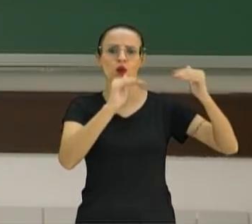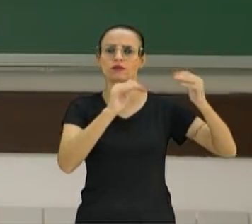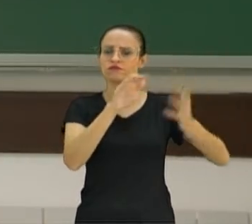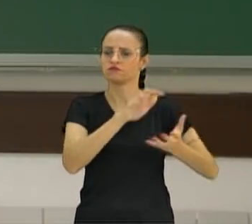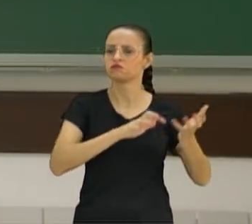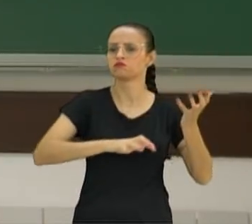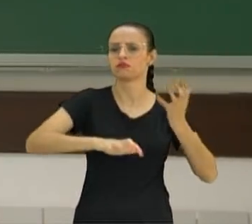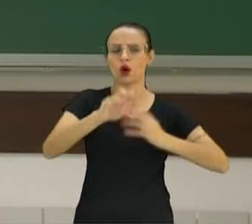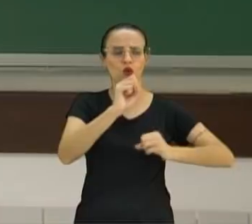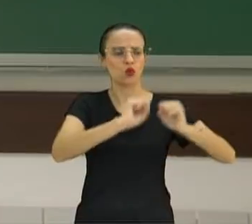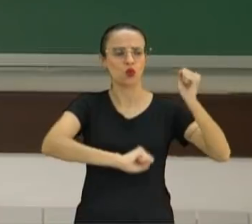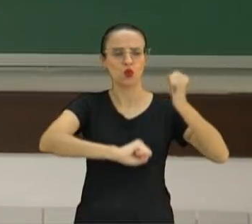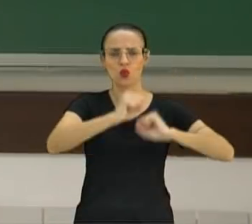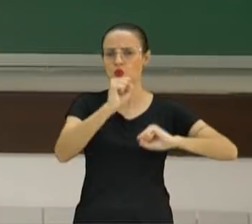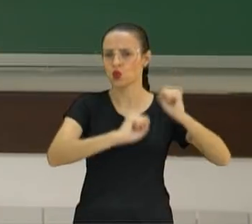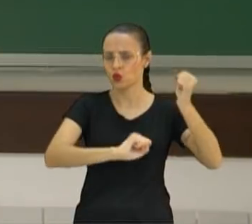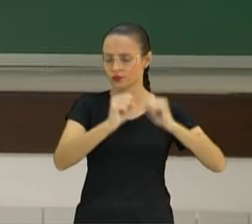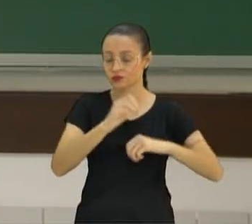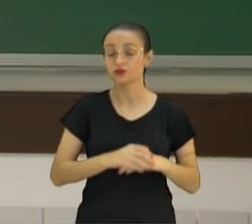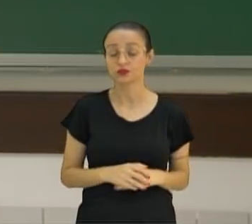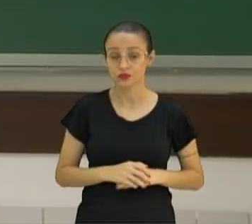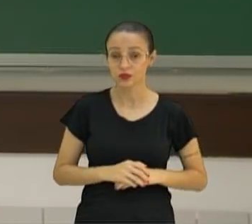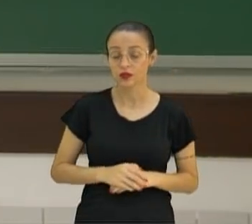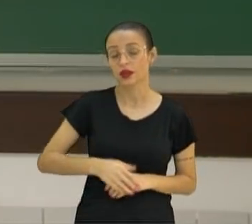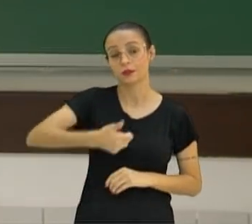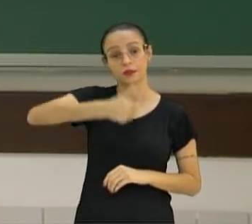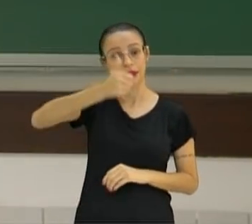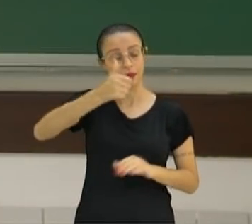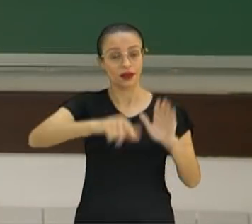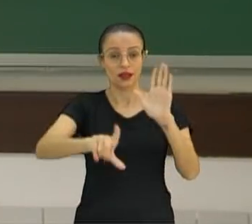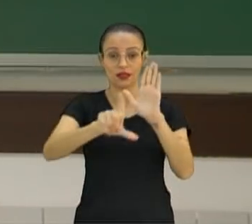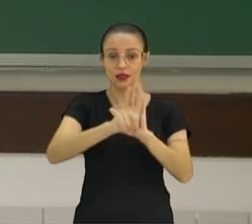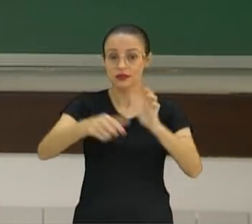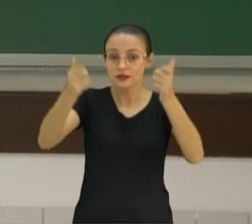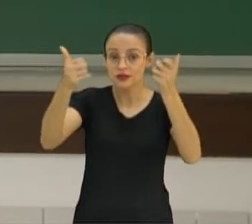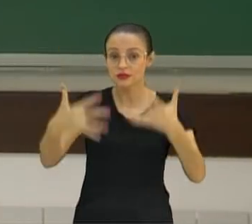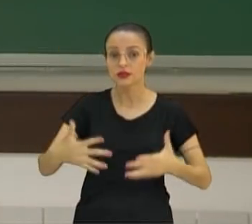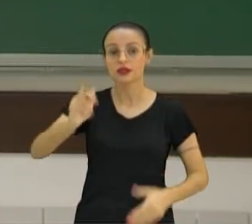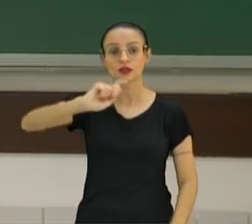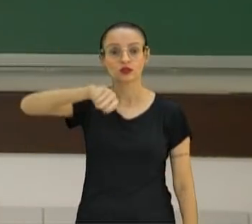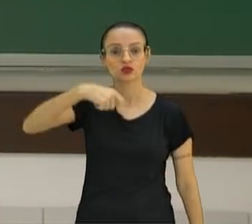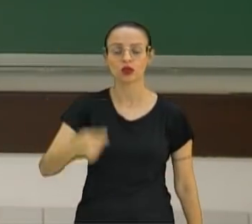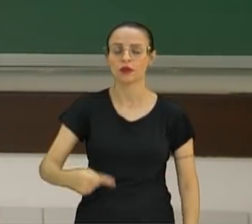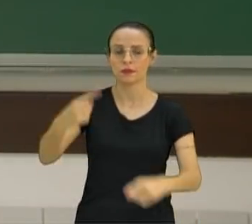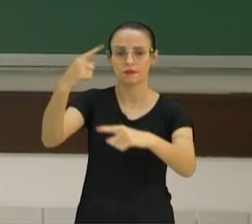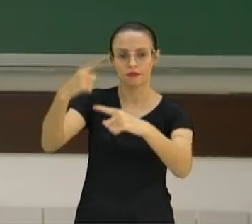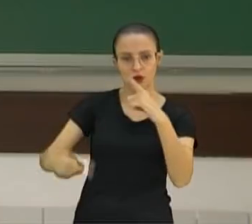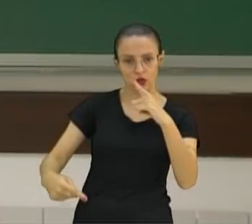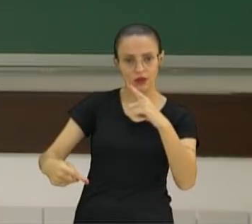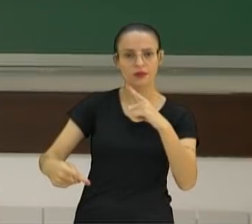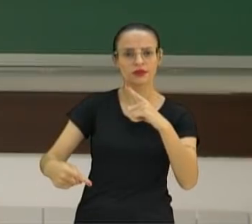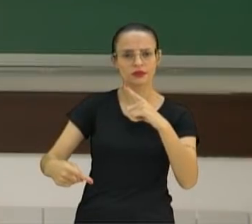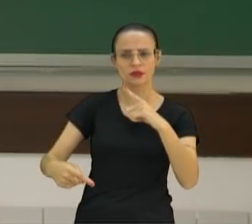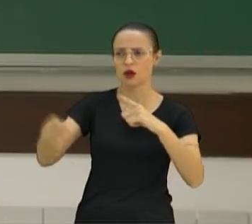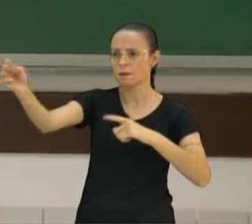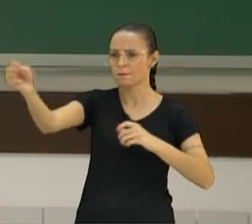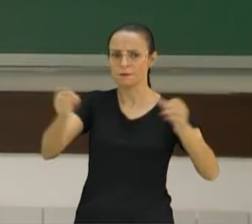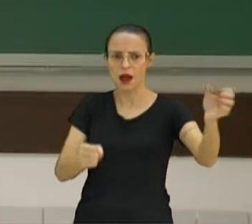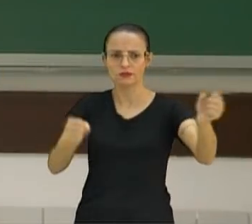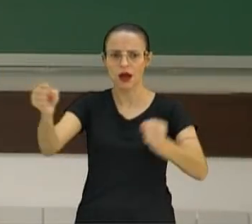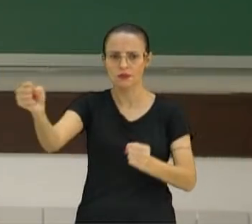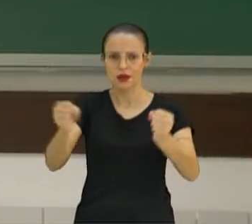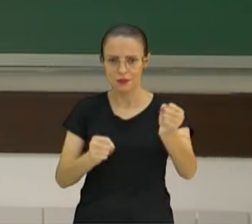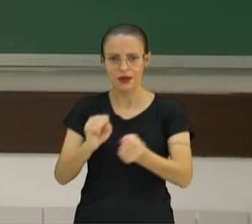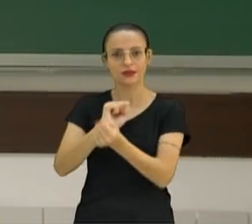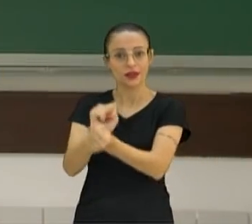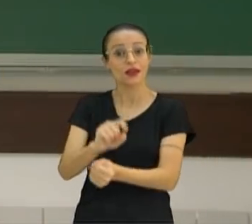revolução industrial. Tanto que a primeira lei que fala sobre a proibição do tráfico de escravos para o Brasil é uma